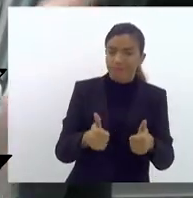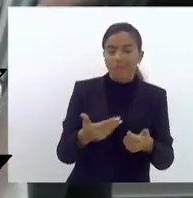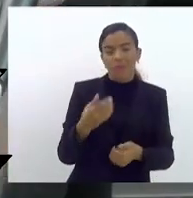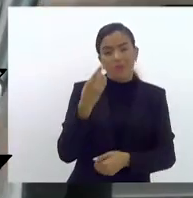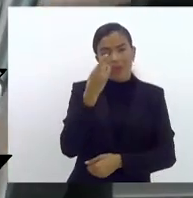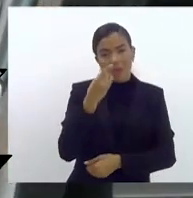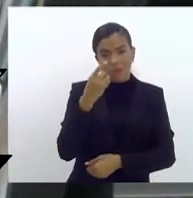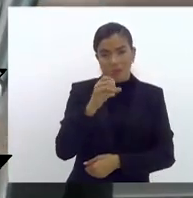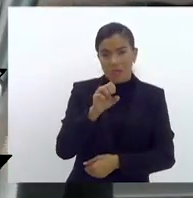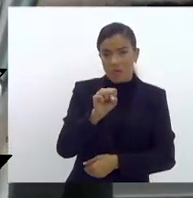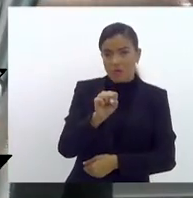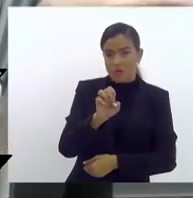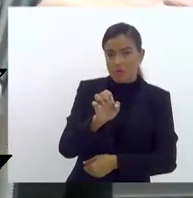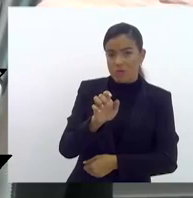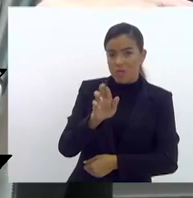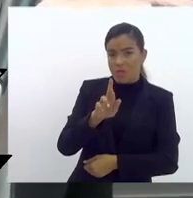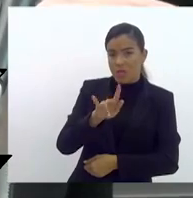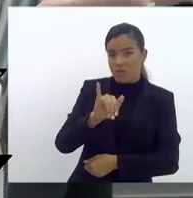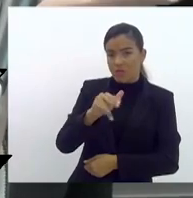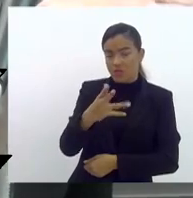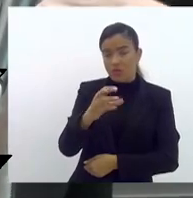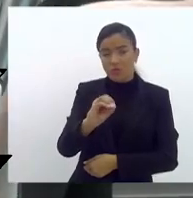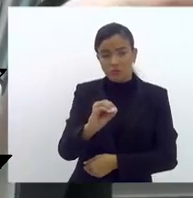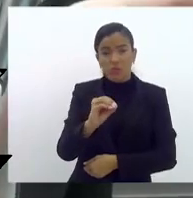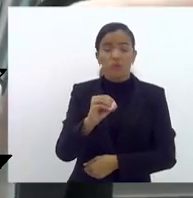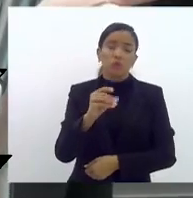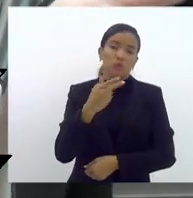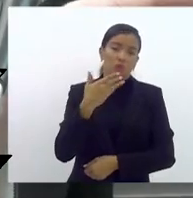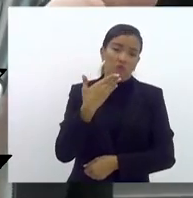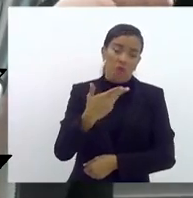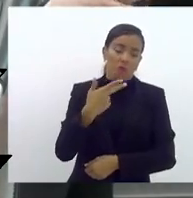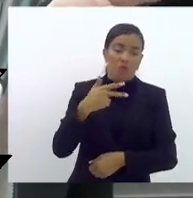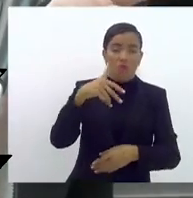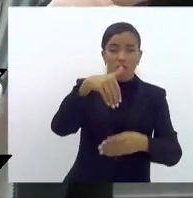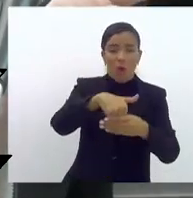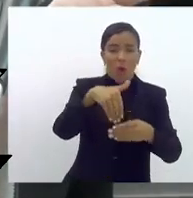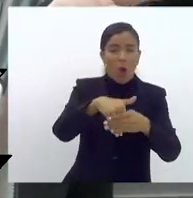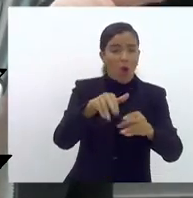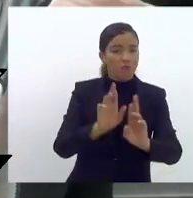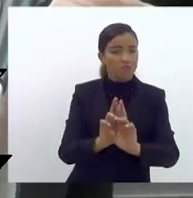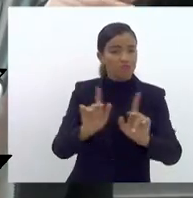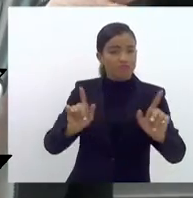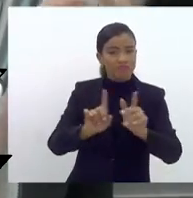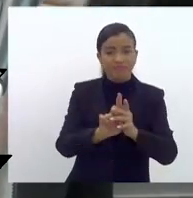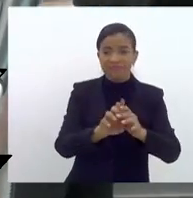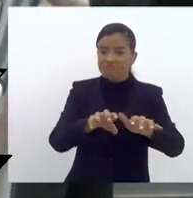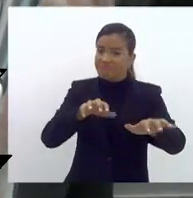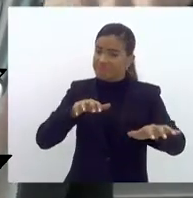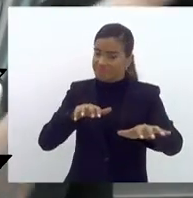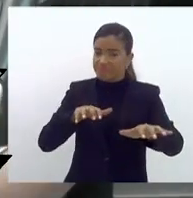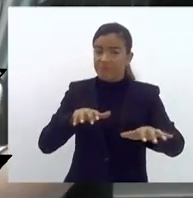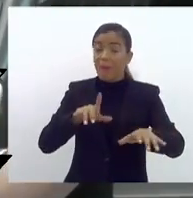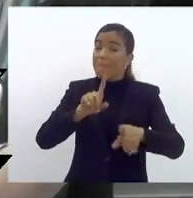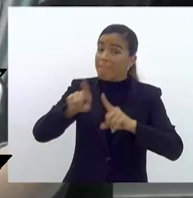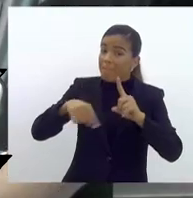Serginho apresentou Portanto o voto em separado se não me falha memória emendas né